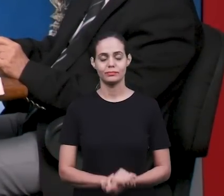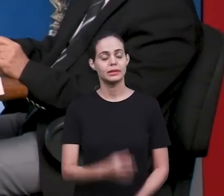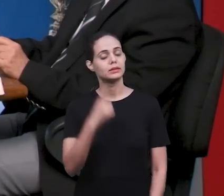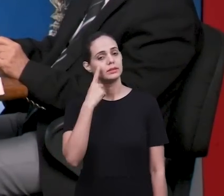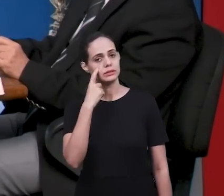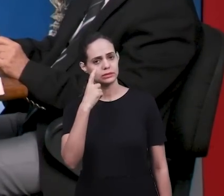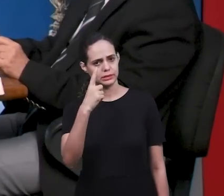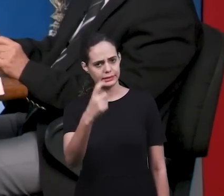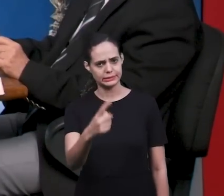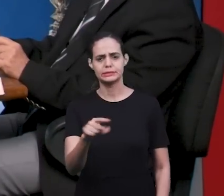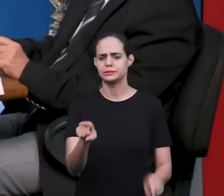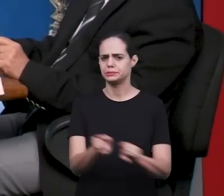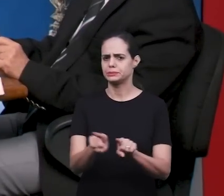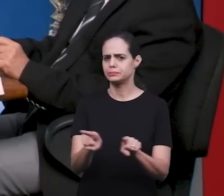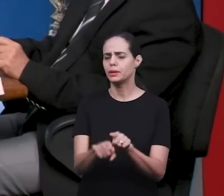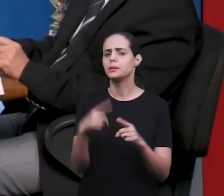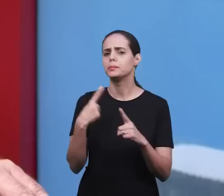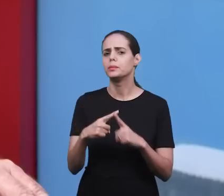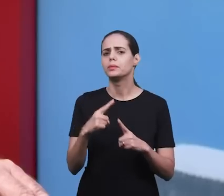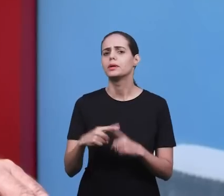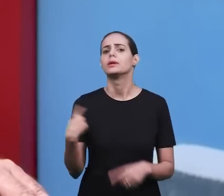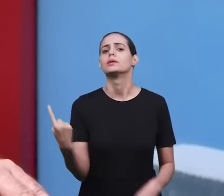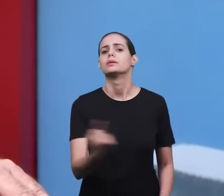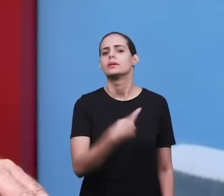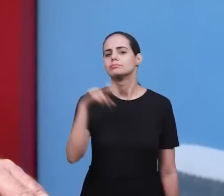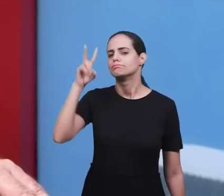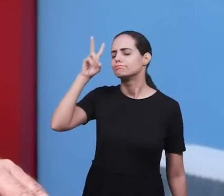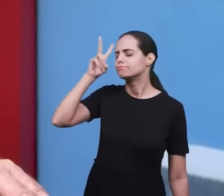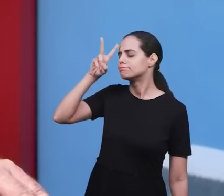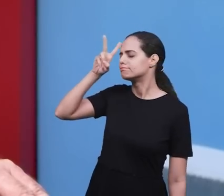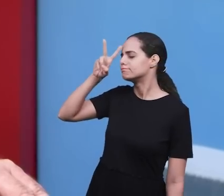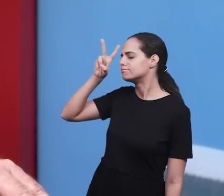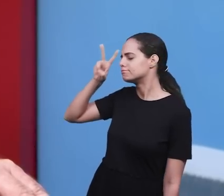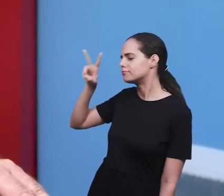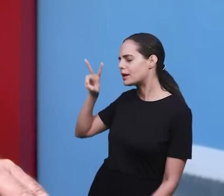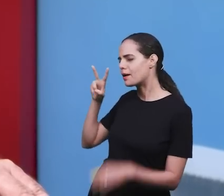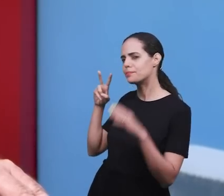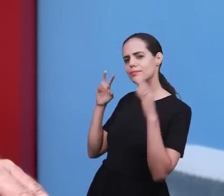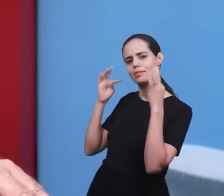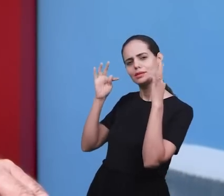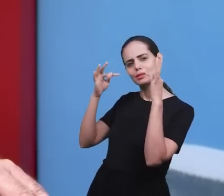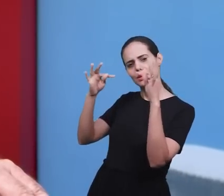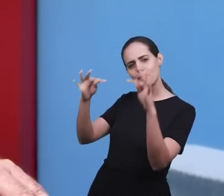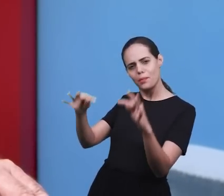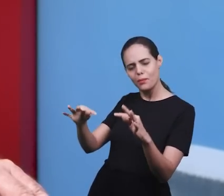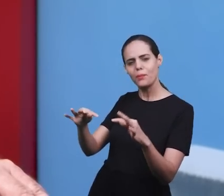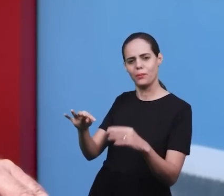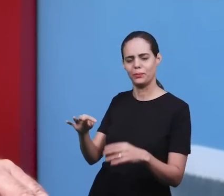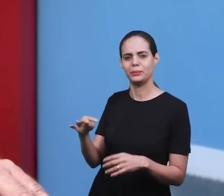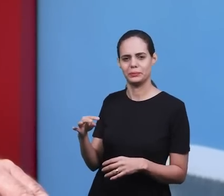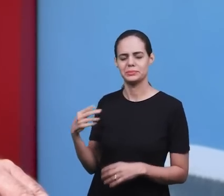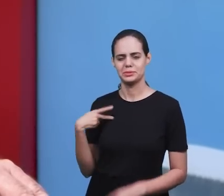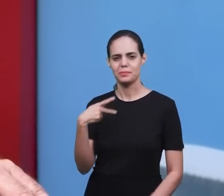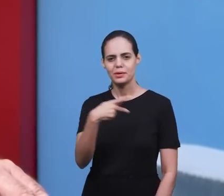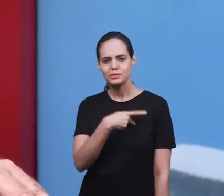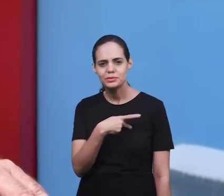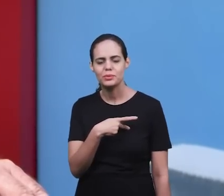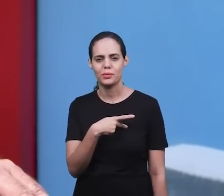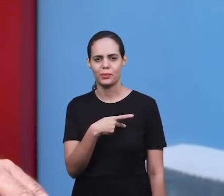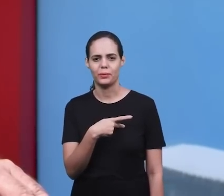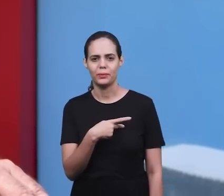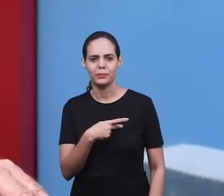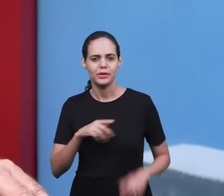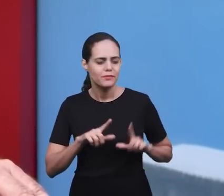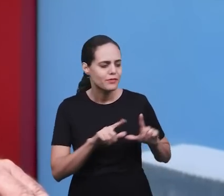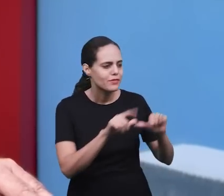nós lembramos de muitos testemunhos, né, de servos, pastores nossos que iam para certas regiões no Brasil que não